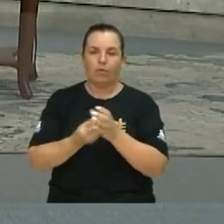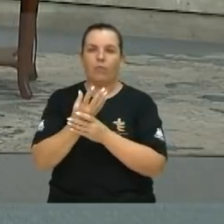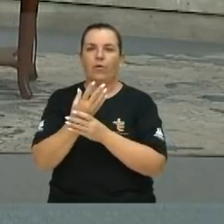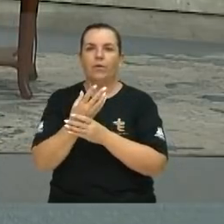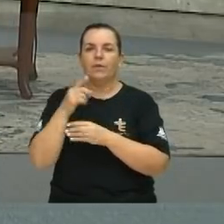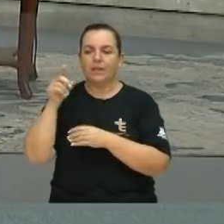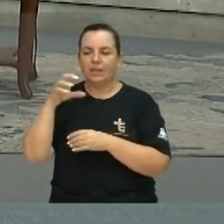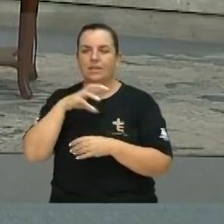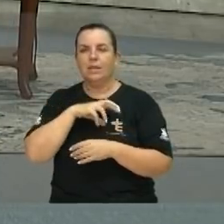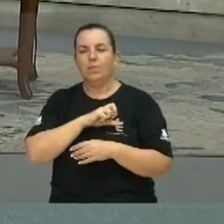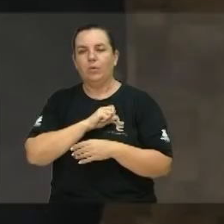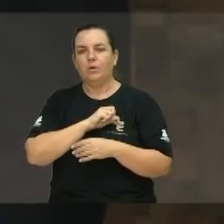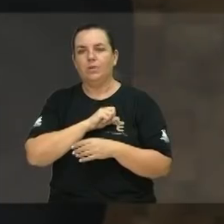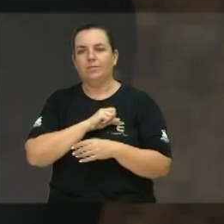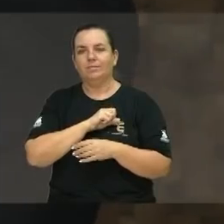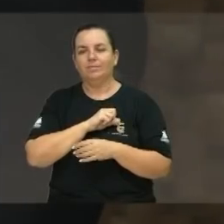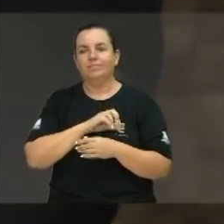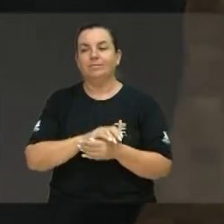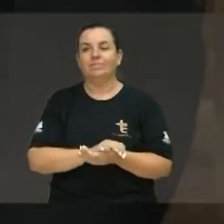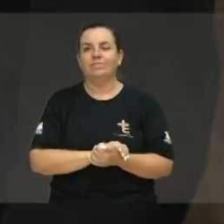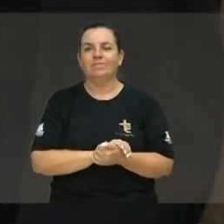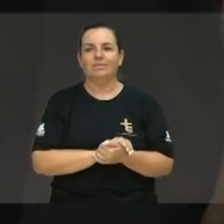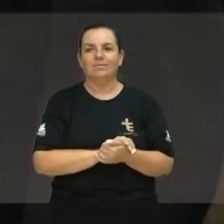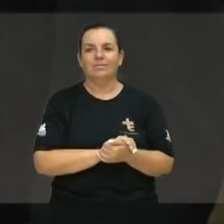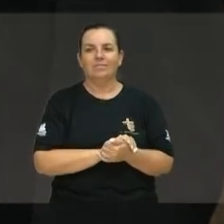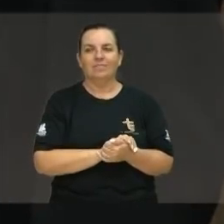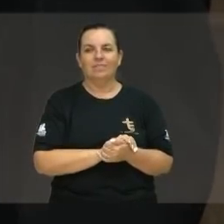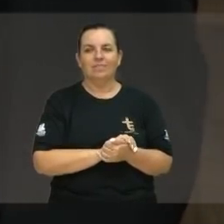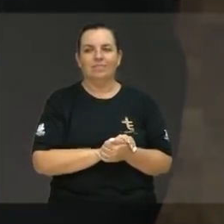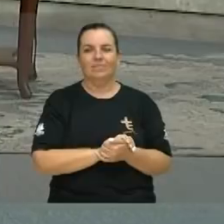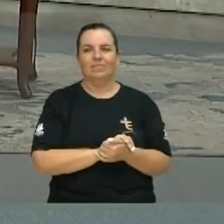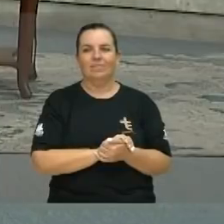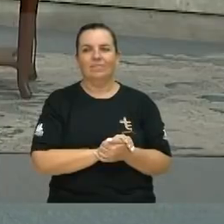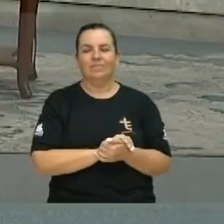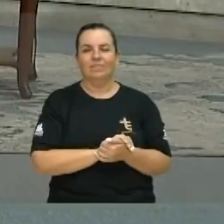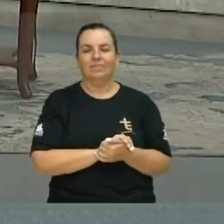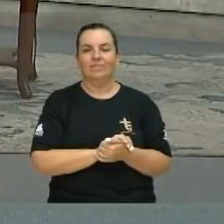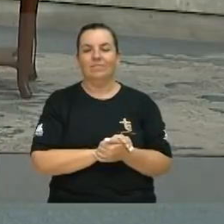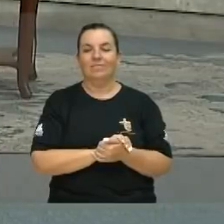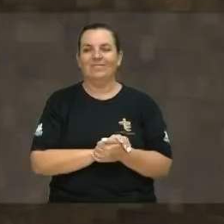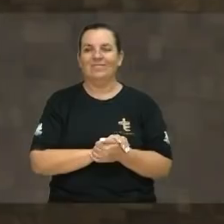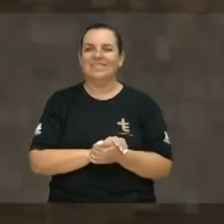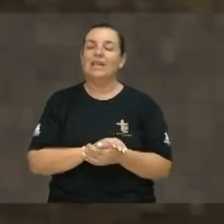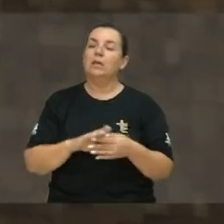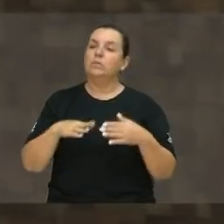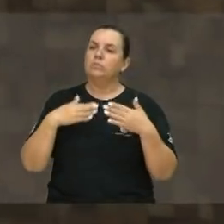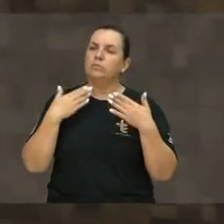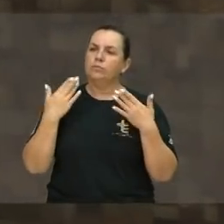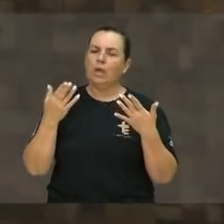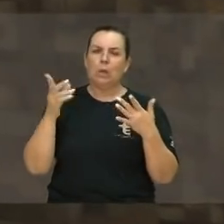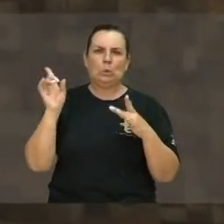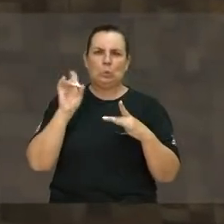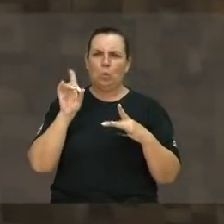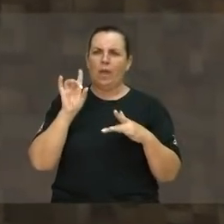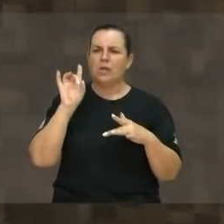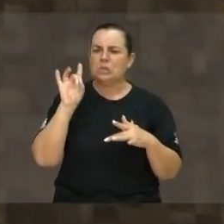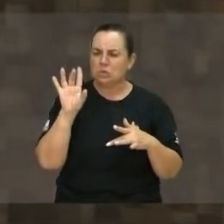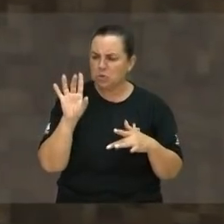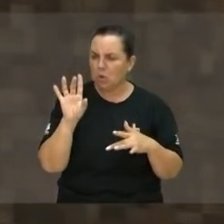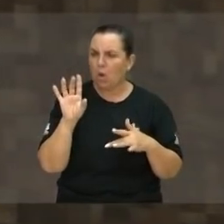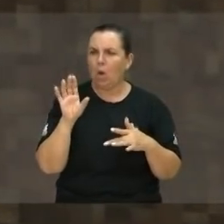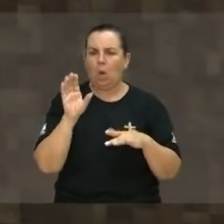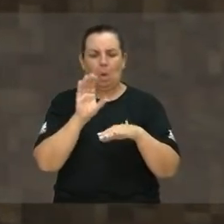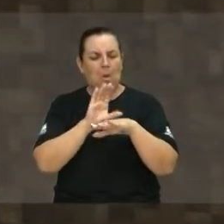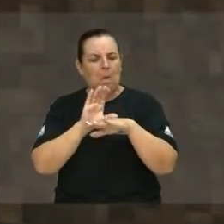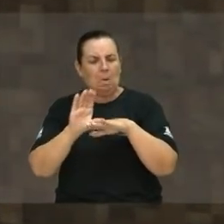deste amor compreendido eu discurso telespectador não é um curso